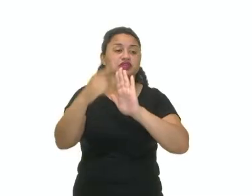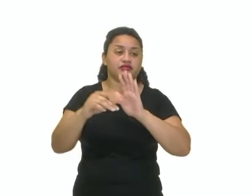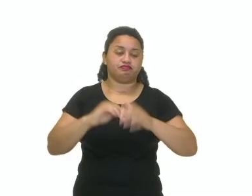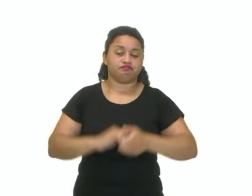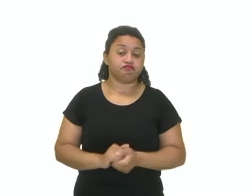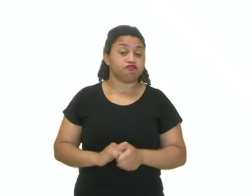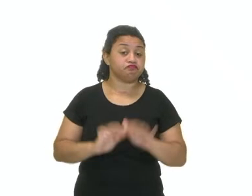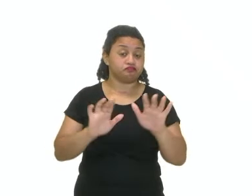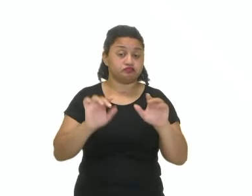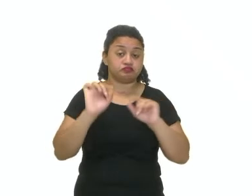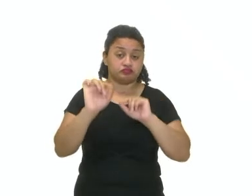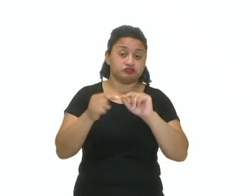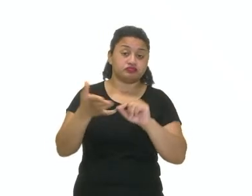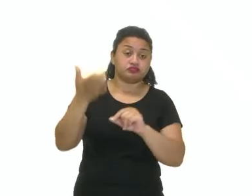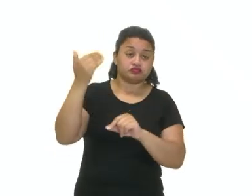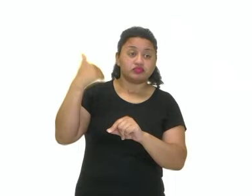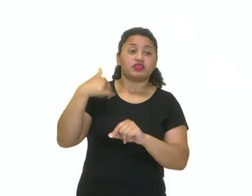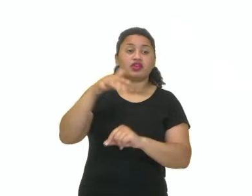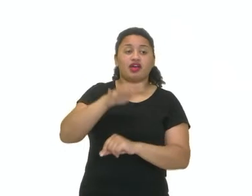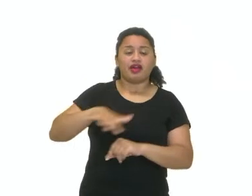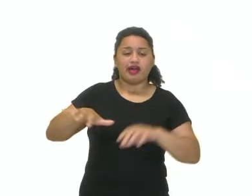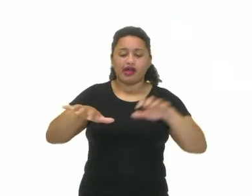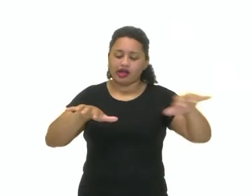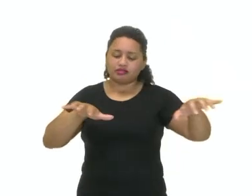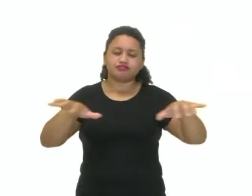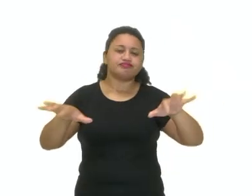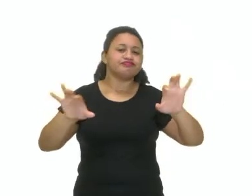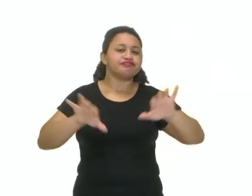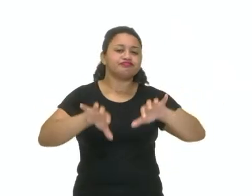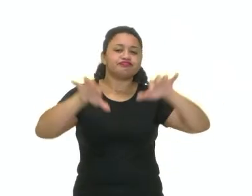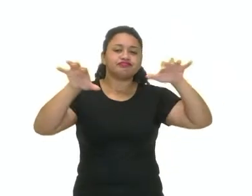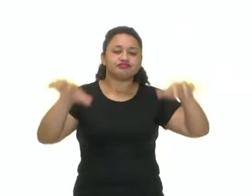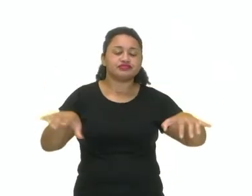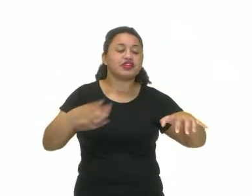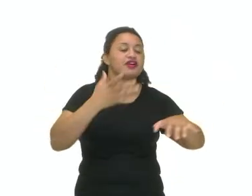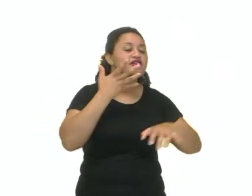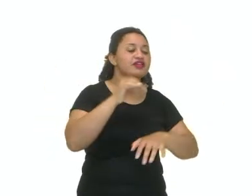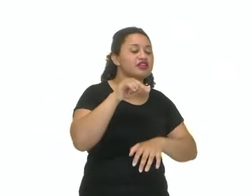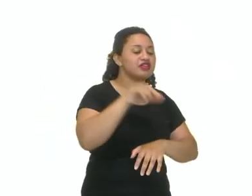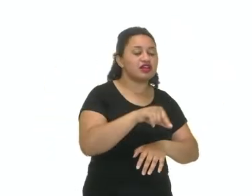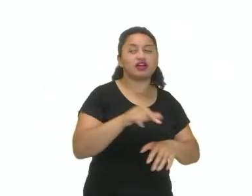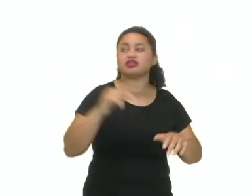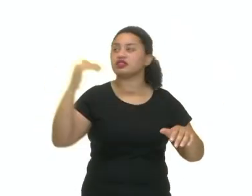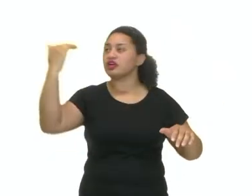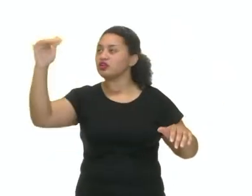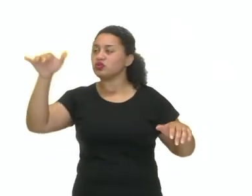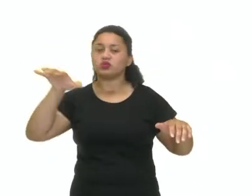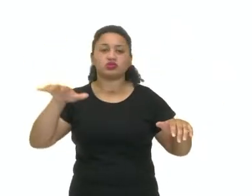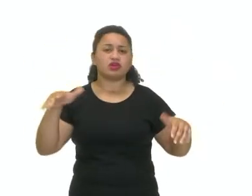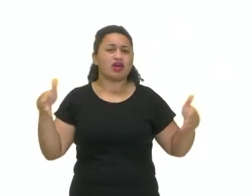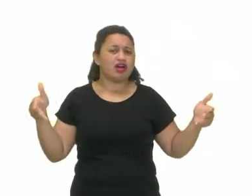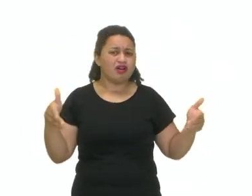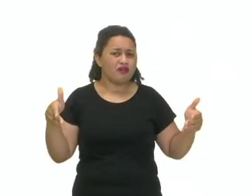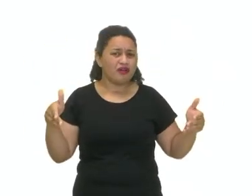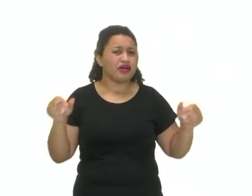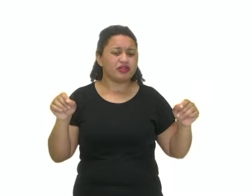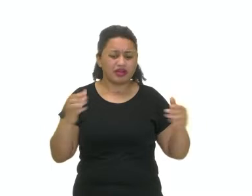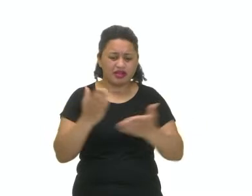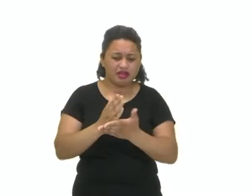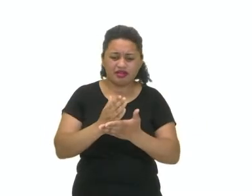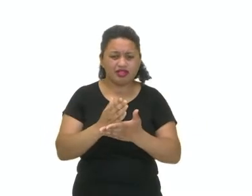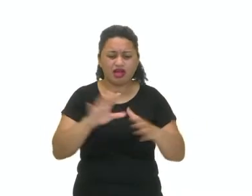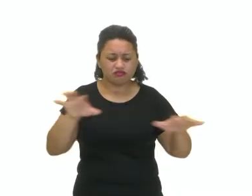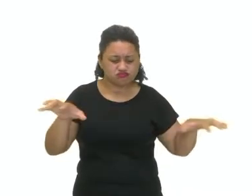Releia então aqui. Antigamente, os campos estavam bem definidos. As crianças de um lado e os adultos de outro. Agora não há mais fronteiras. As